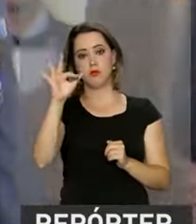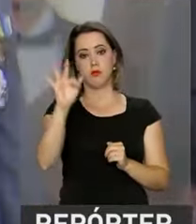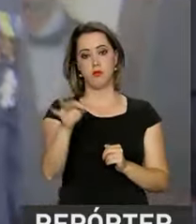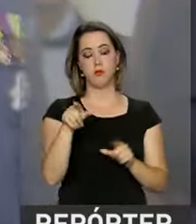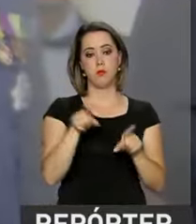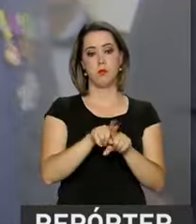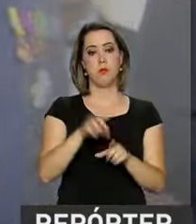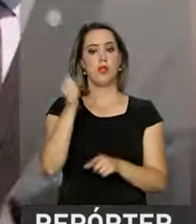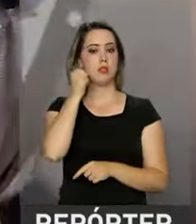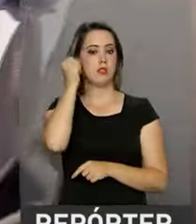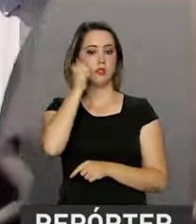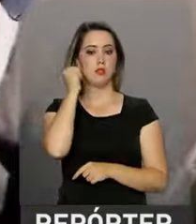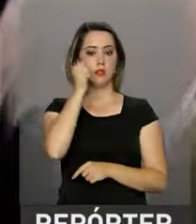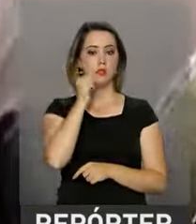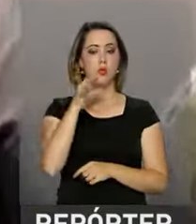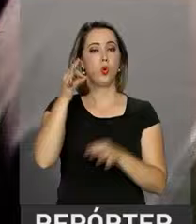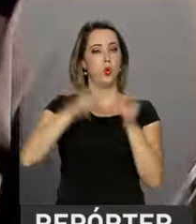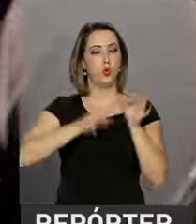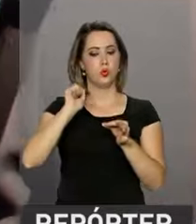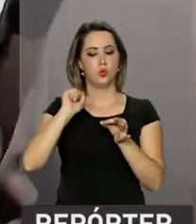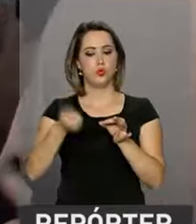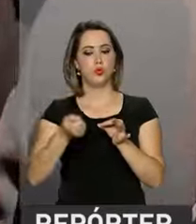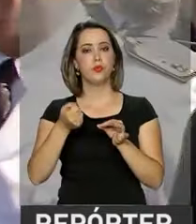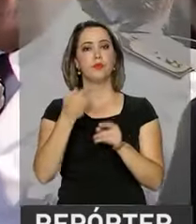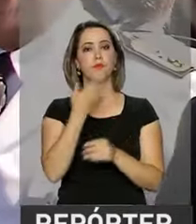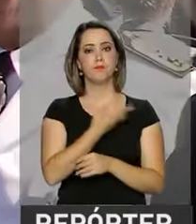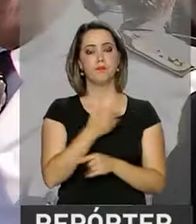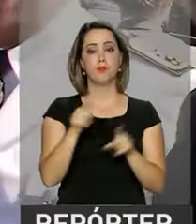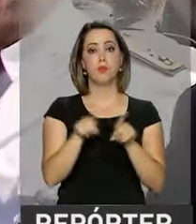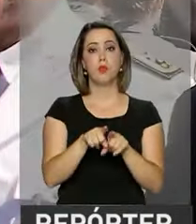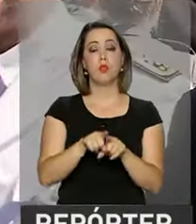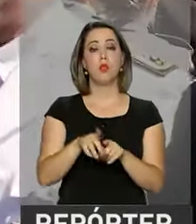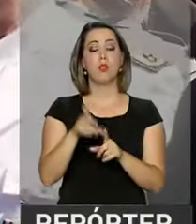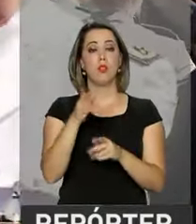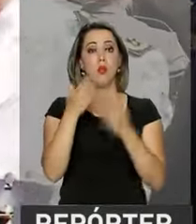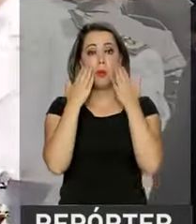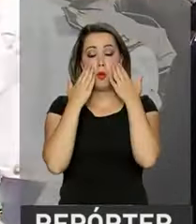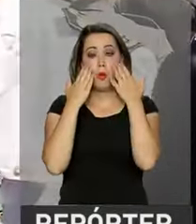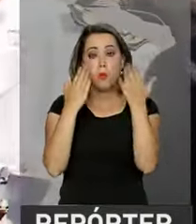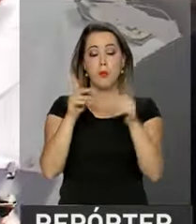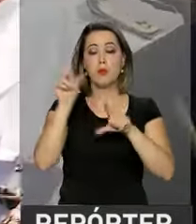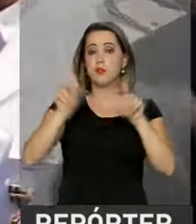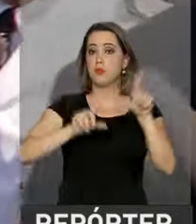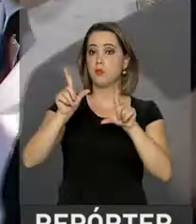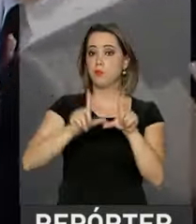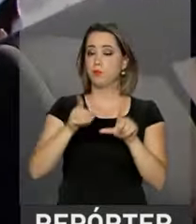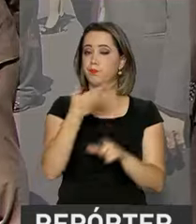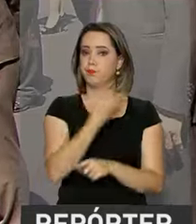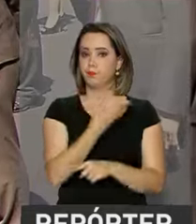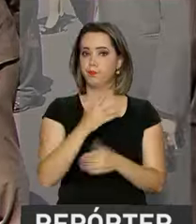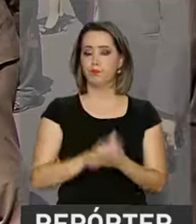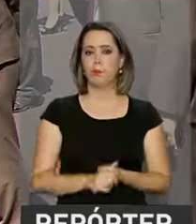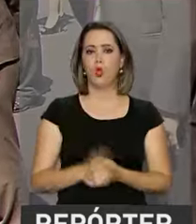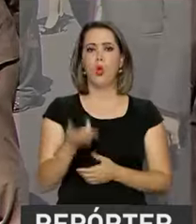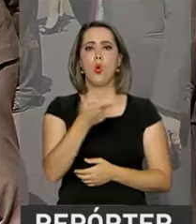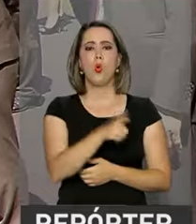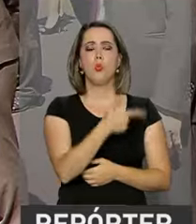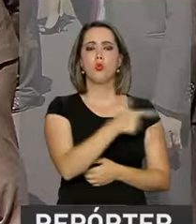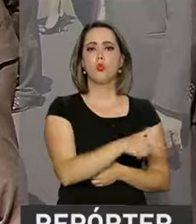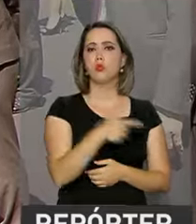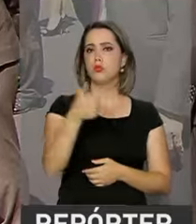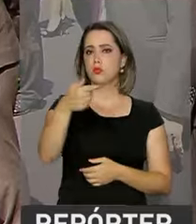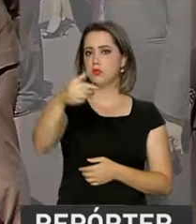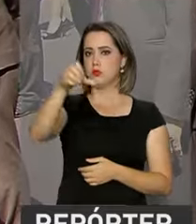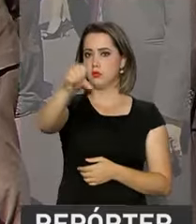Federal, senadores, o juiz federal Sérgio Moro e o apresentador de televisão Luciano Huck. Outras